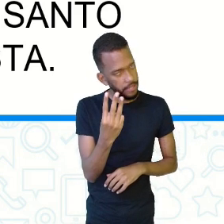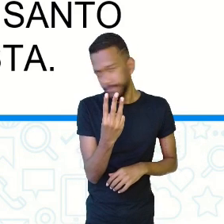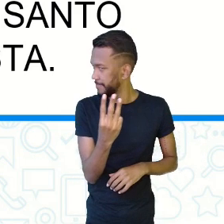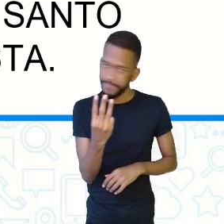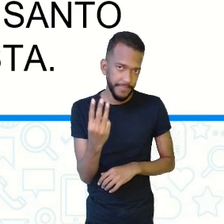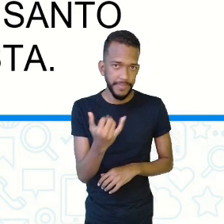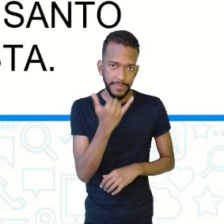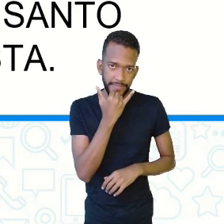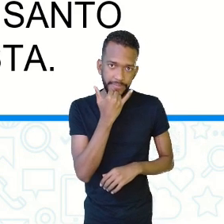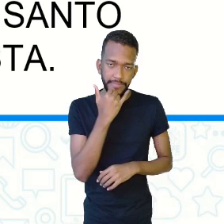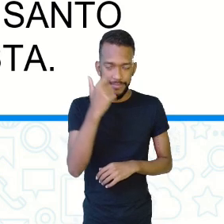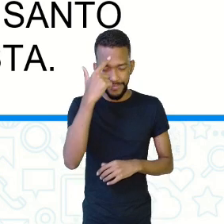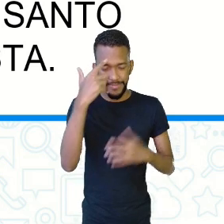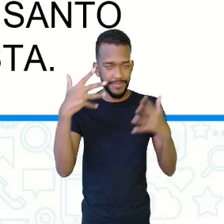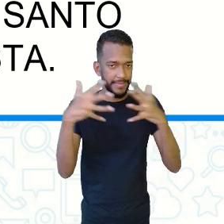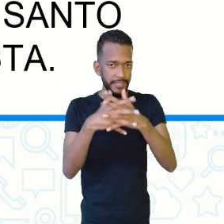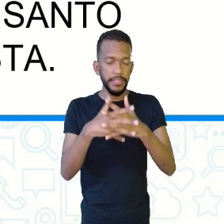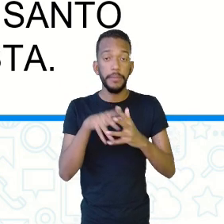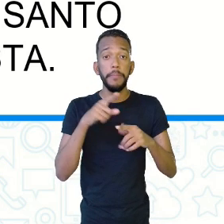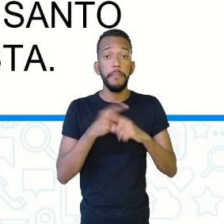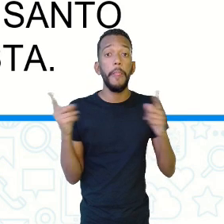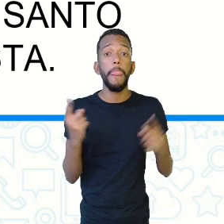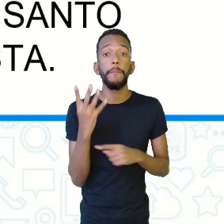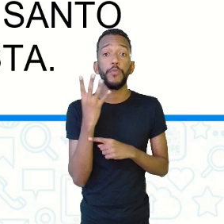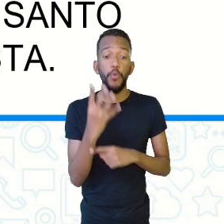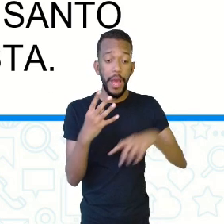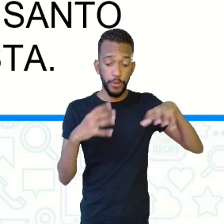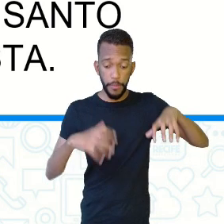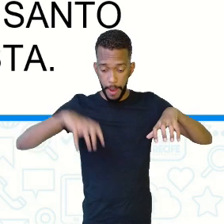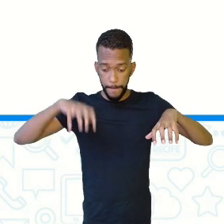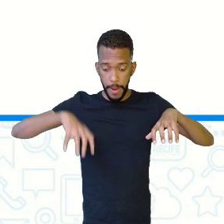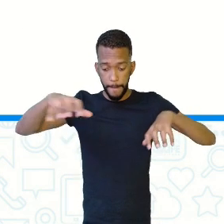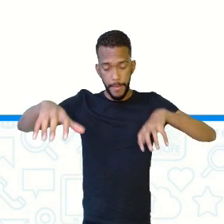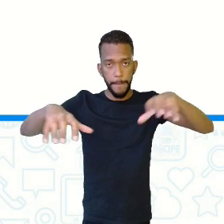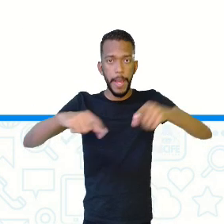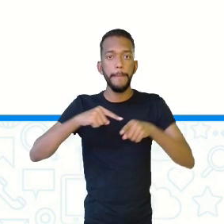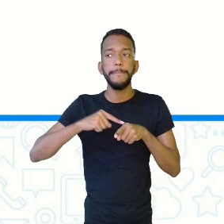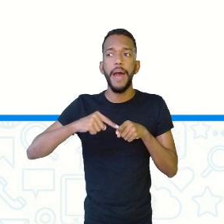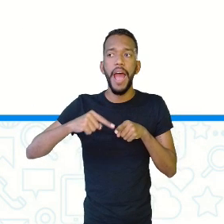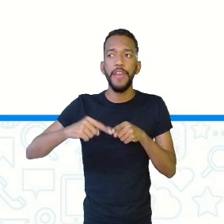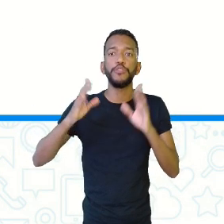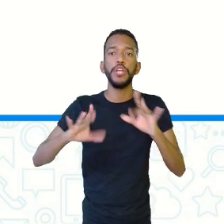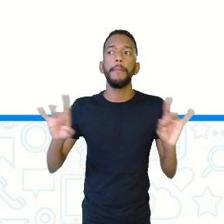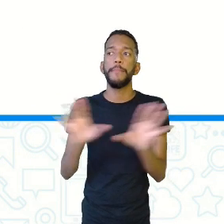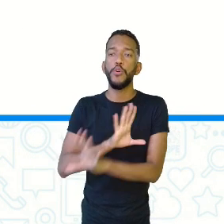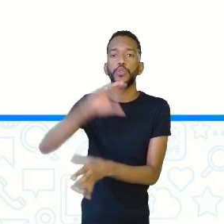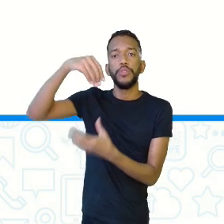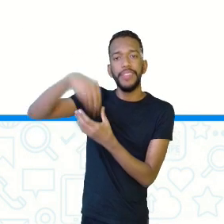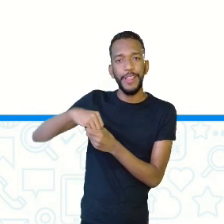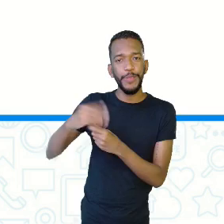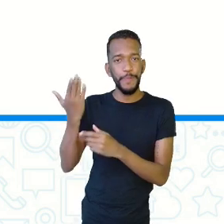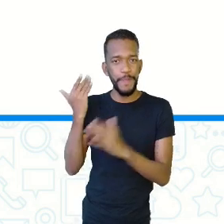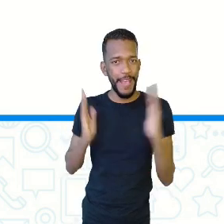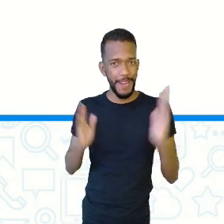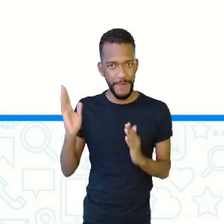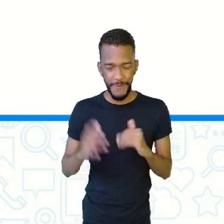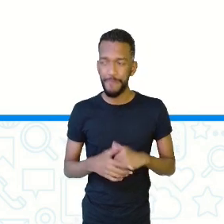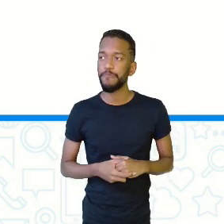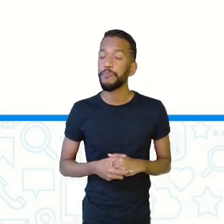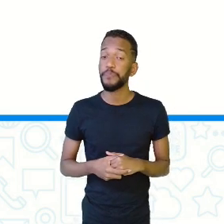Desculpem aqui a falha da professora, mas foram 4 bairros que Recife já possuía nesse período.